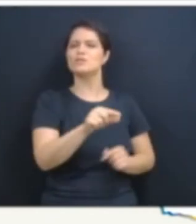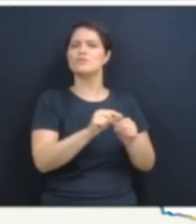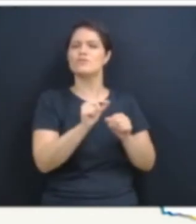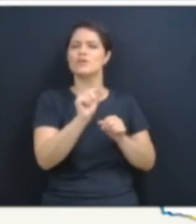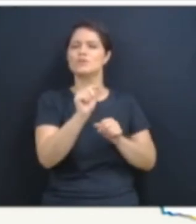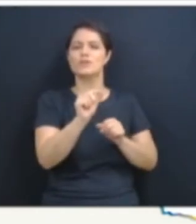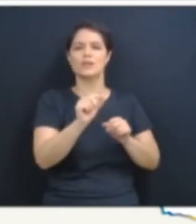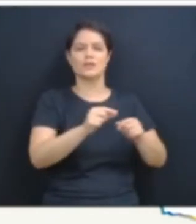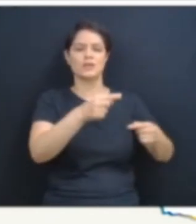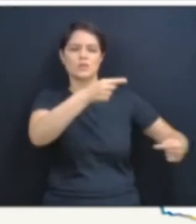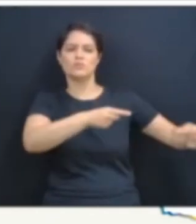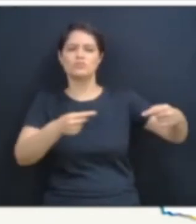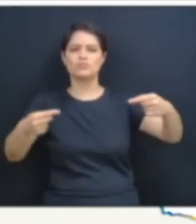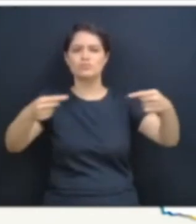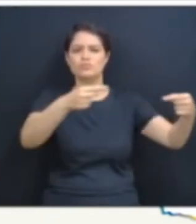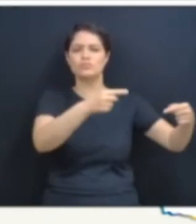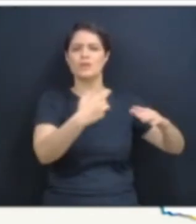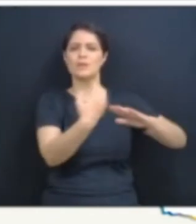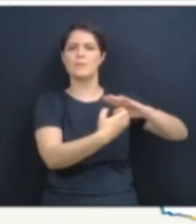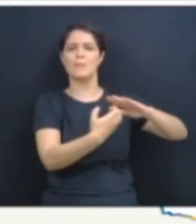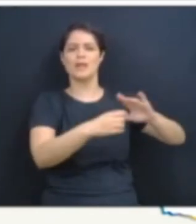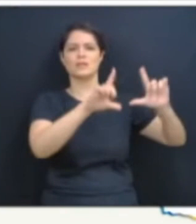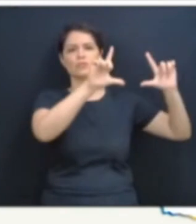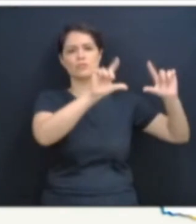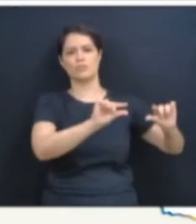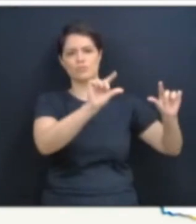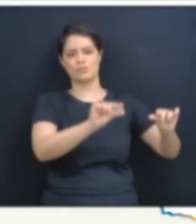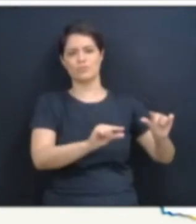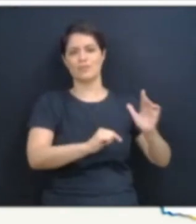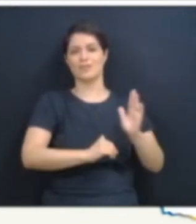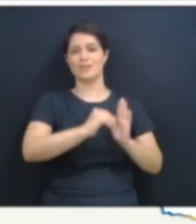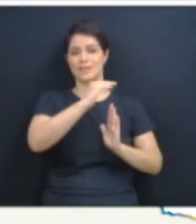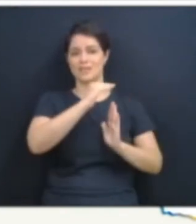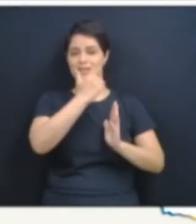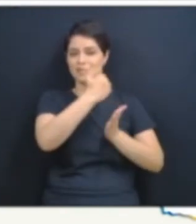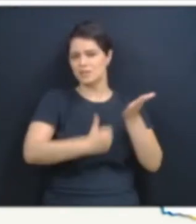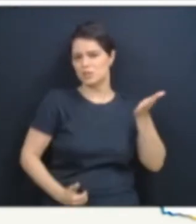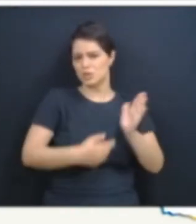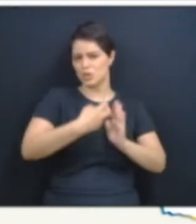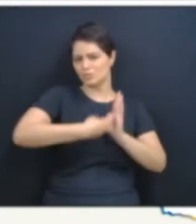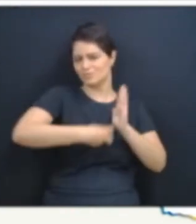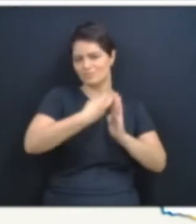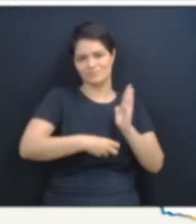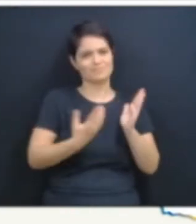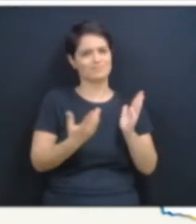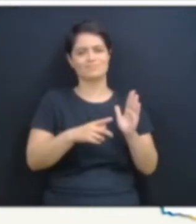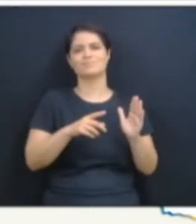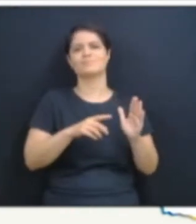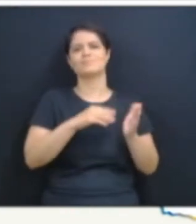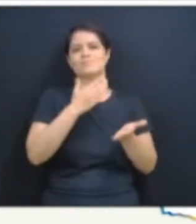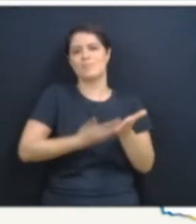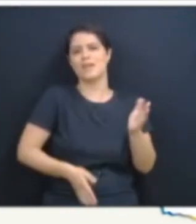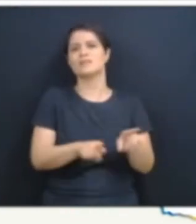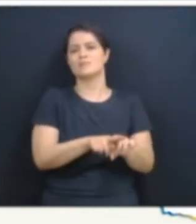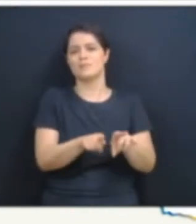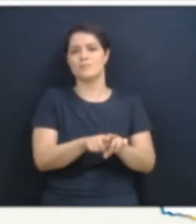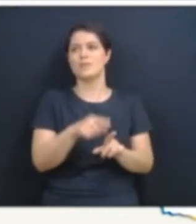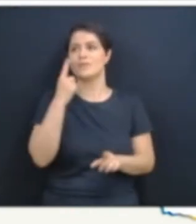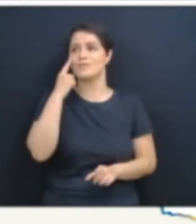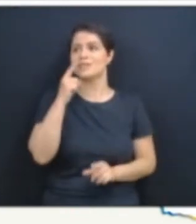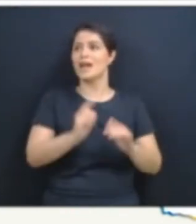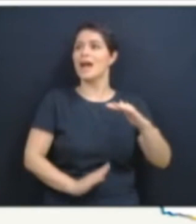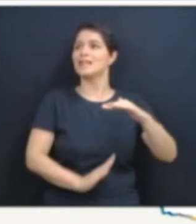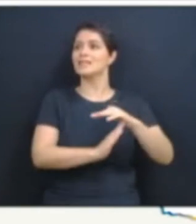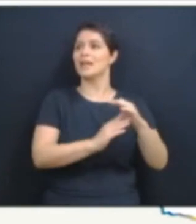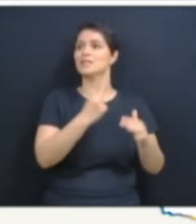e limita o desconto na tarifa. Olhem lá, até 18% não precisa dar nada. É um avanço que nós conseguimos, deputado Evandro. O